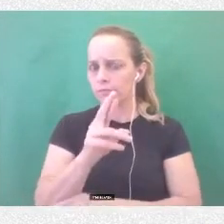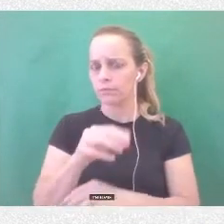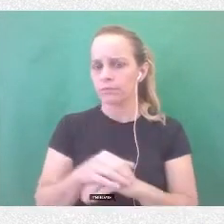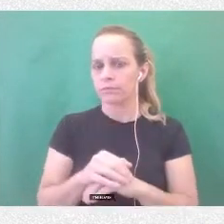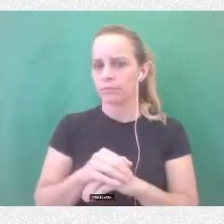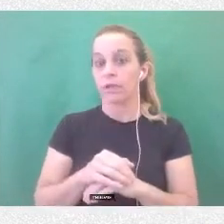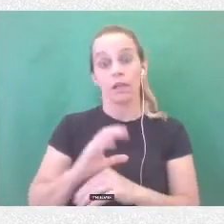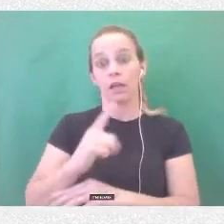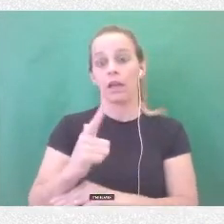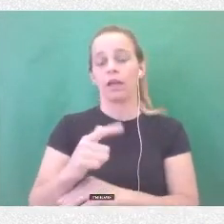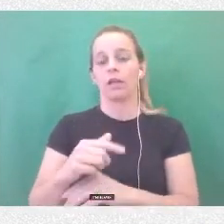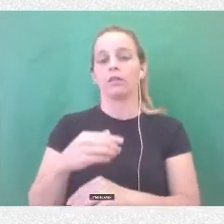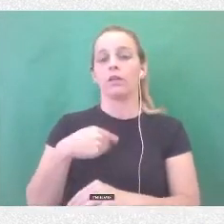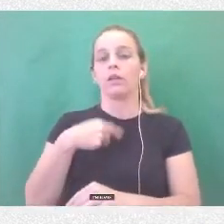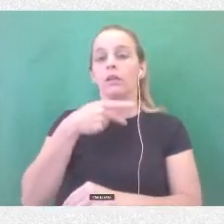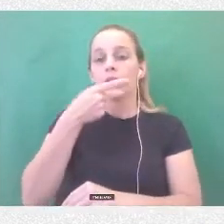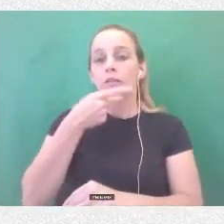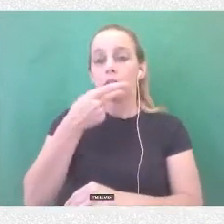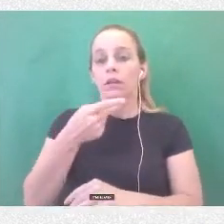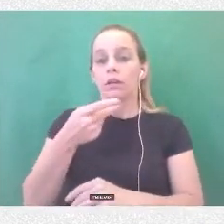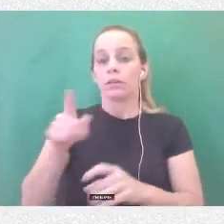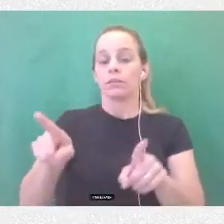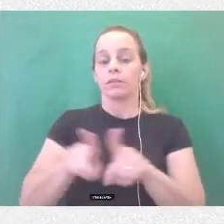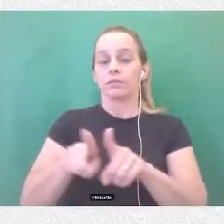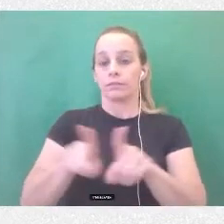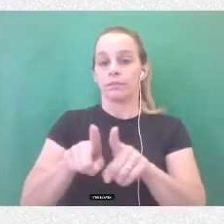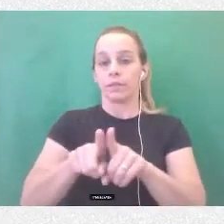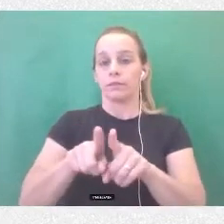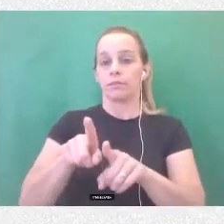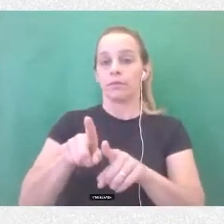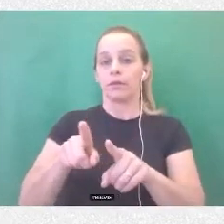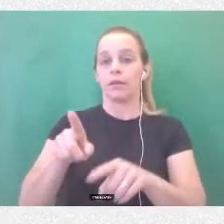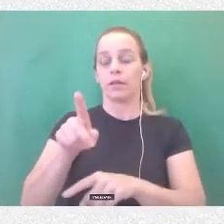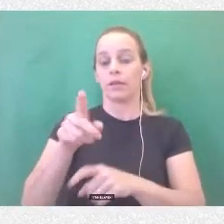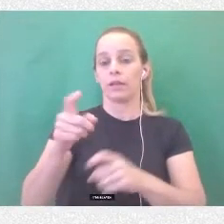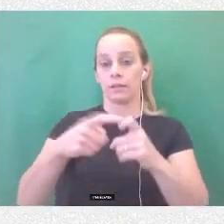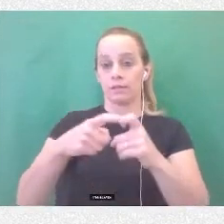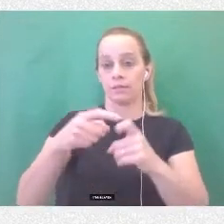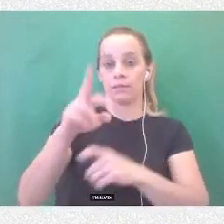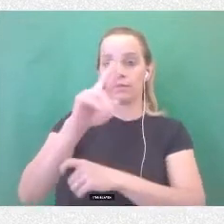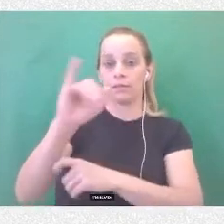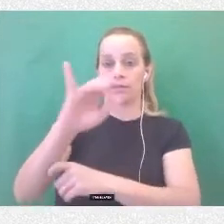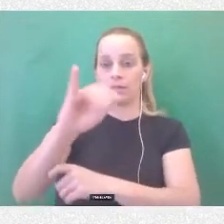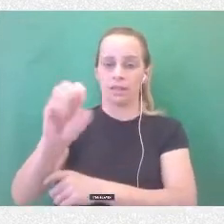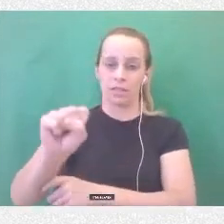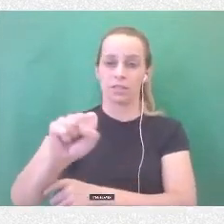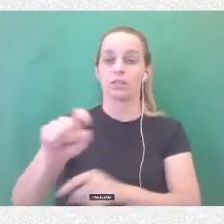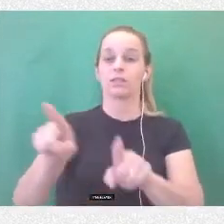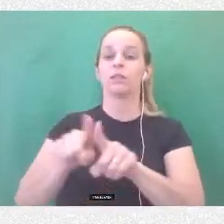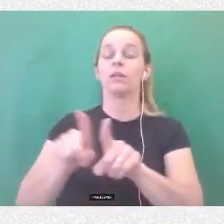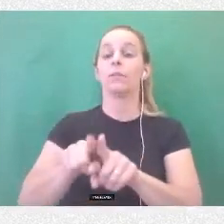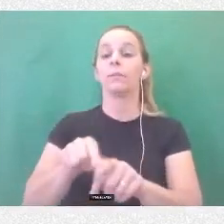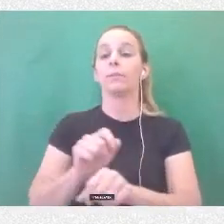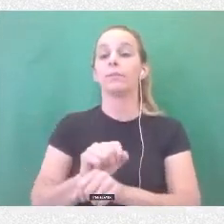Claro, eu já passo a palavra para o doutor Regis para fazer uma análise mais cura com relação ao impacto no estudo, mas a gente gostaria aqui de